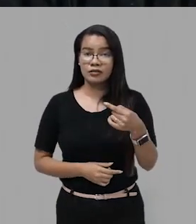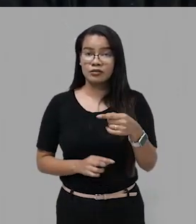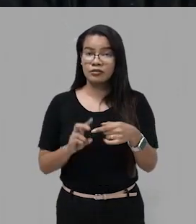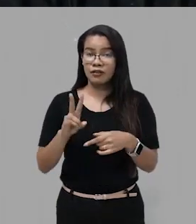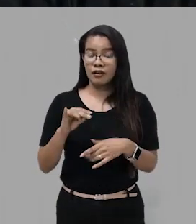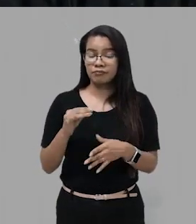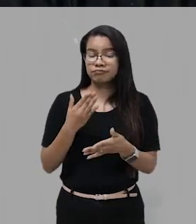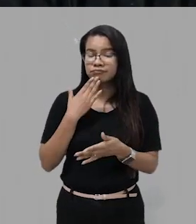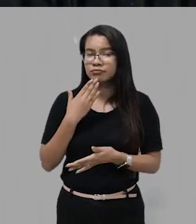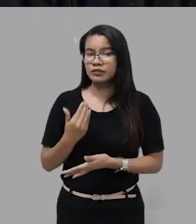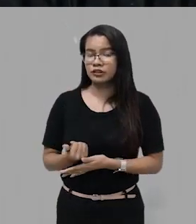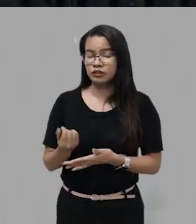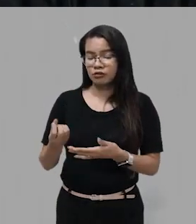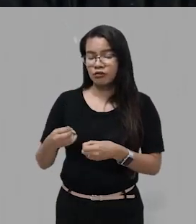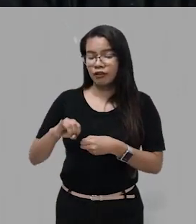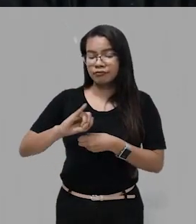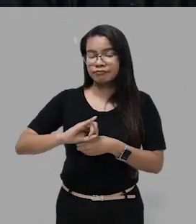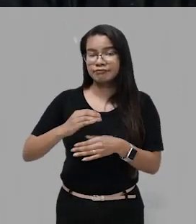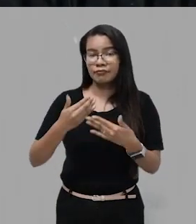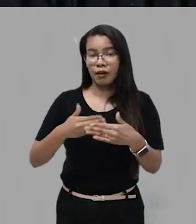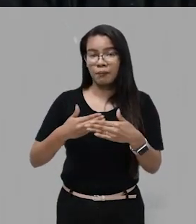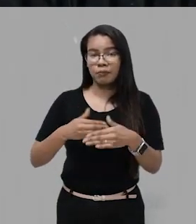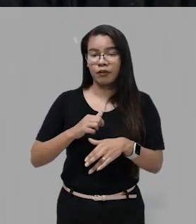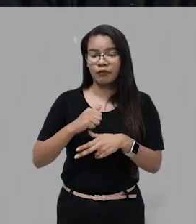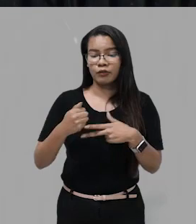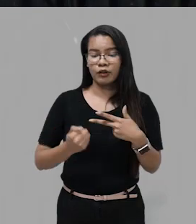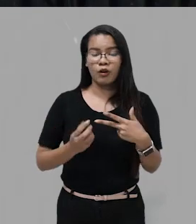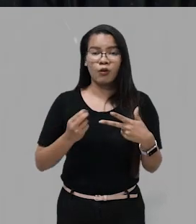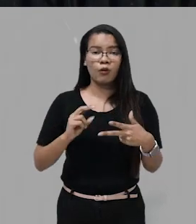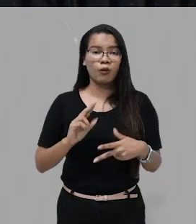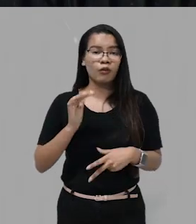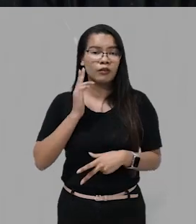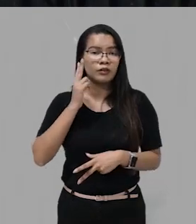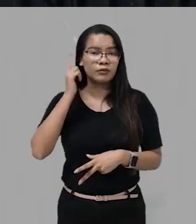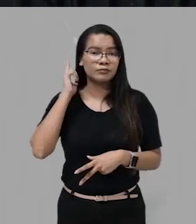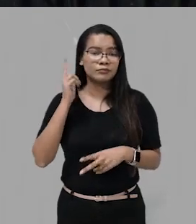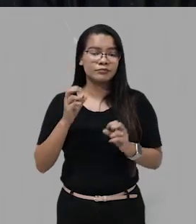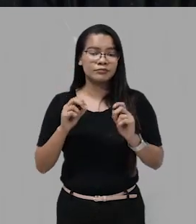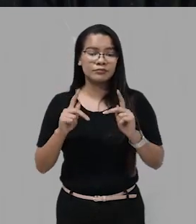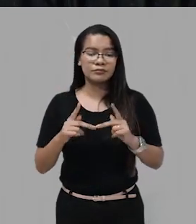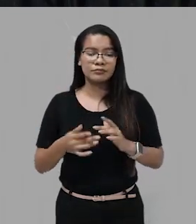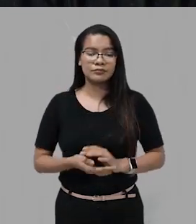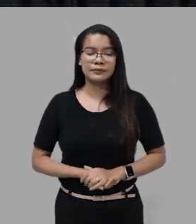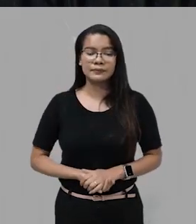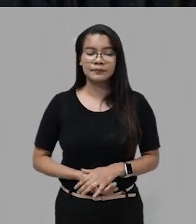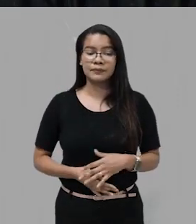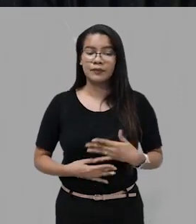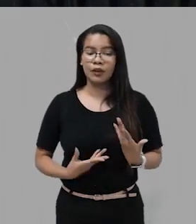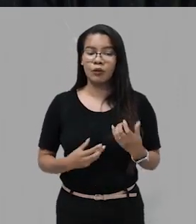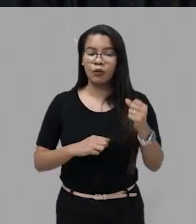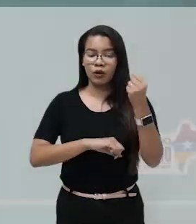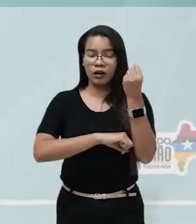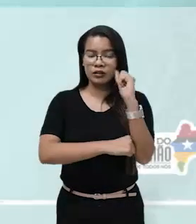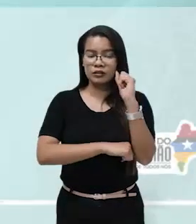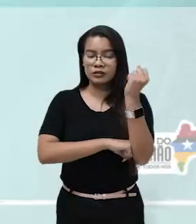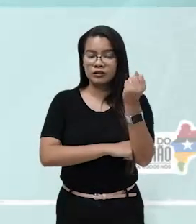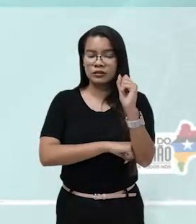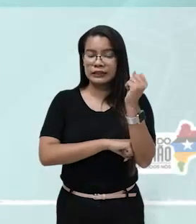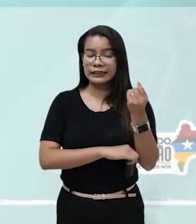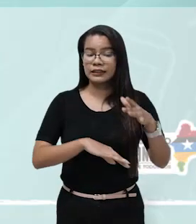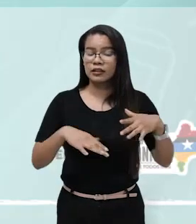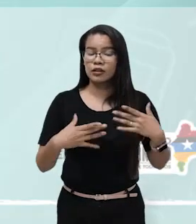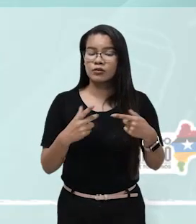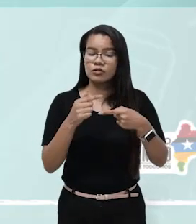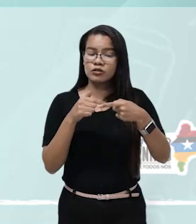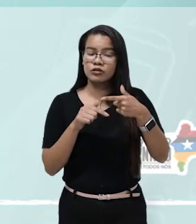cobrando hoje, tá certo? Então tá aqui, ó, coordenação motora e agilidade. Coordenação motora, aí ela se